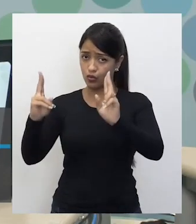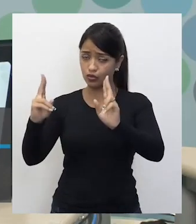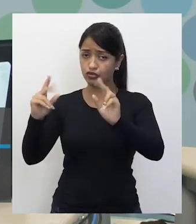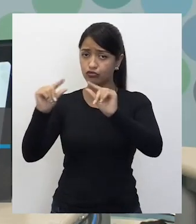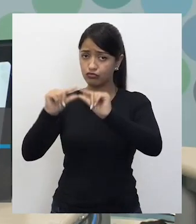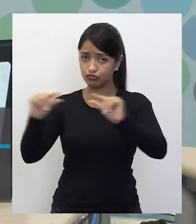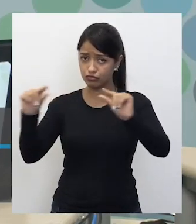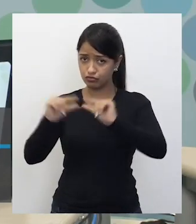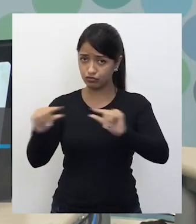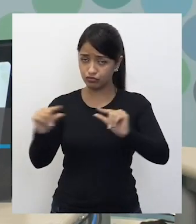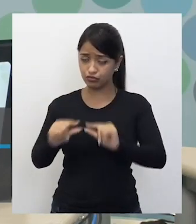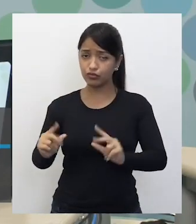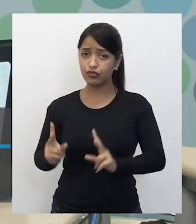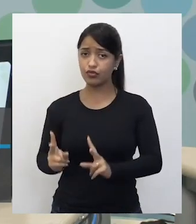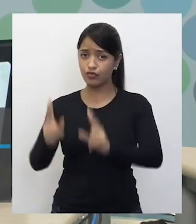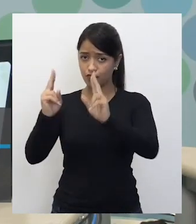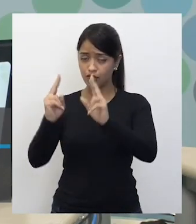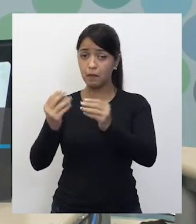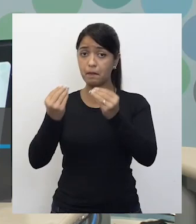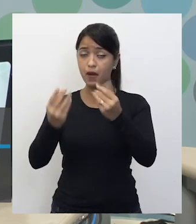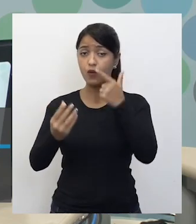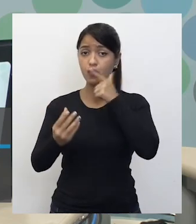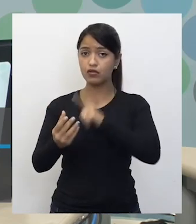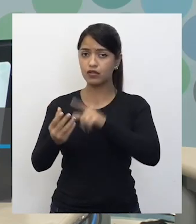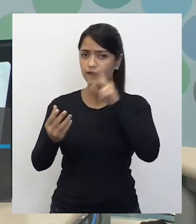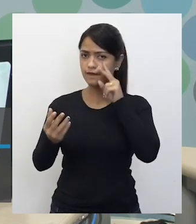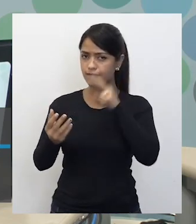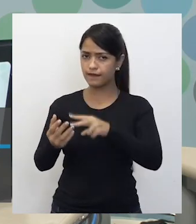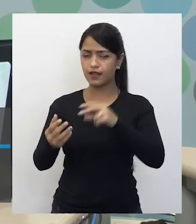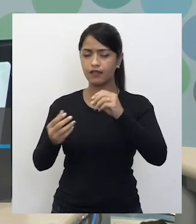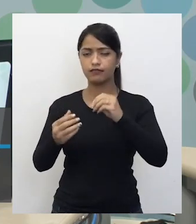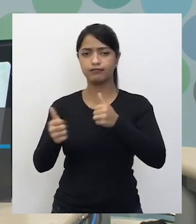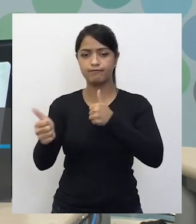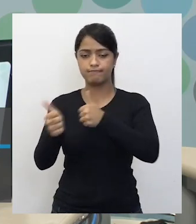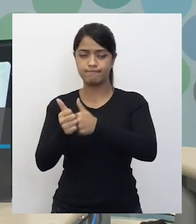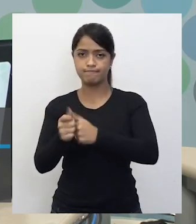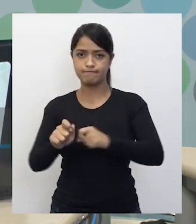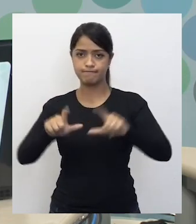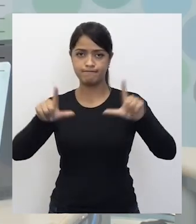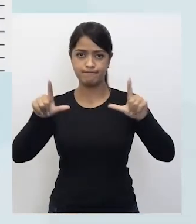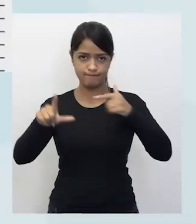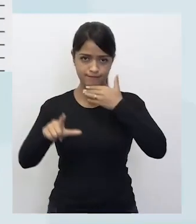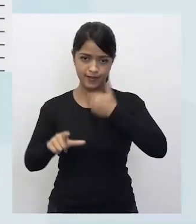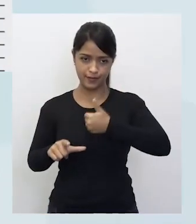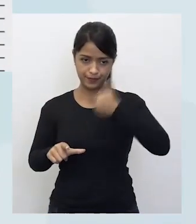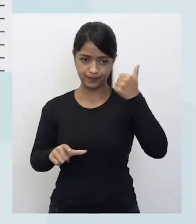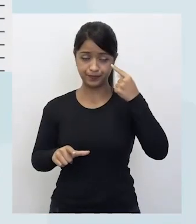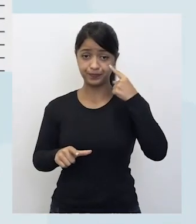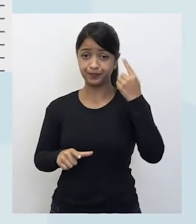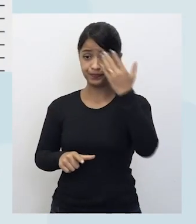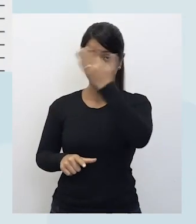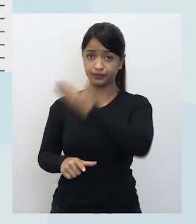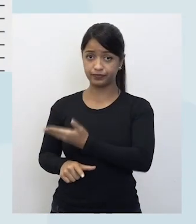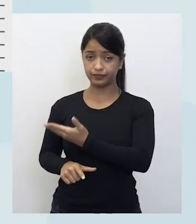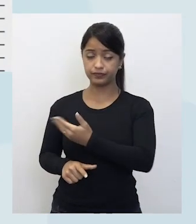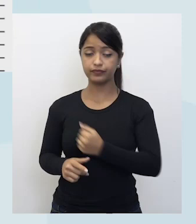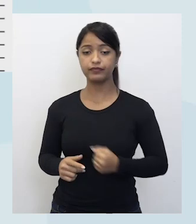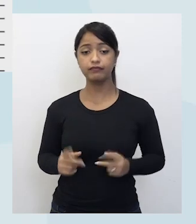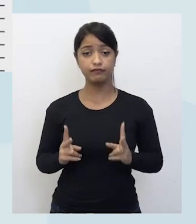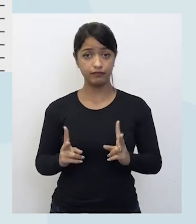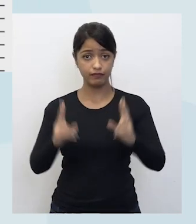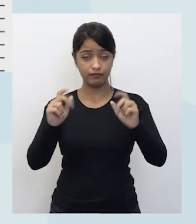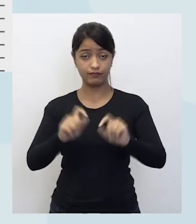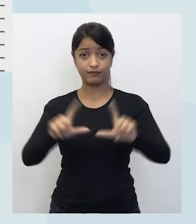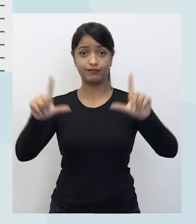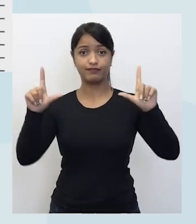aí para a gente conseguir enxergar, observar de forma mais próxima. Então, observem aí esse primeiro recorte que, opa, já está